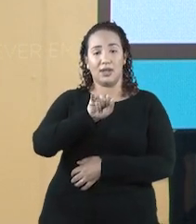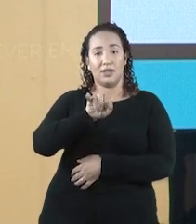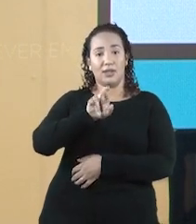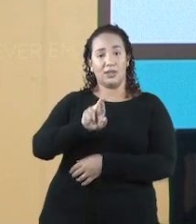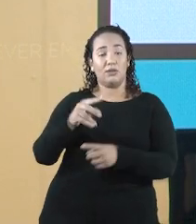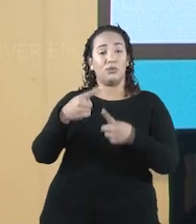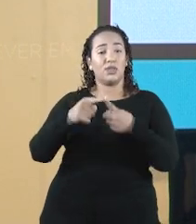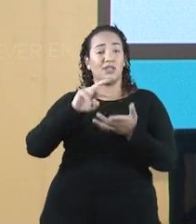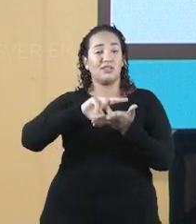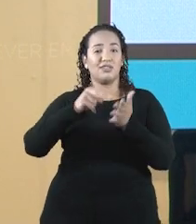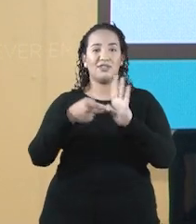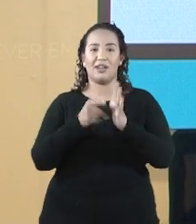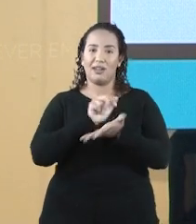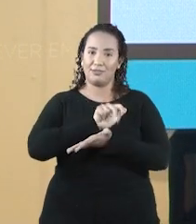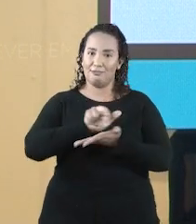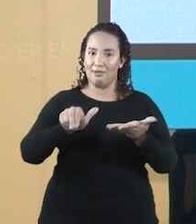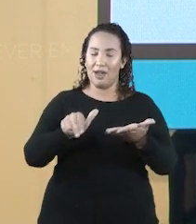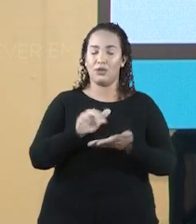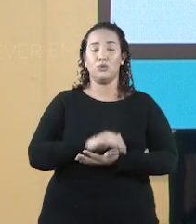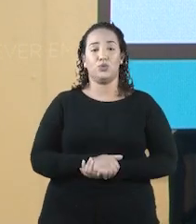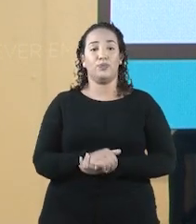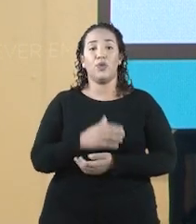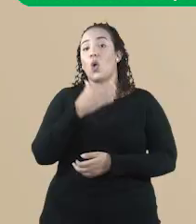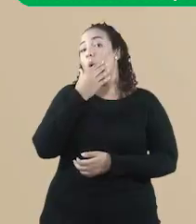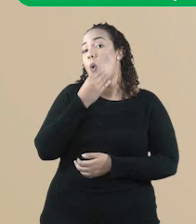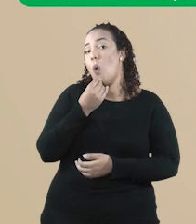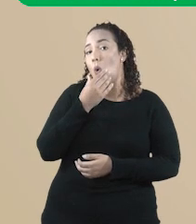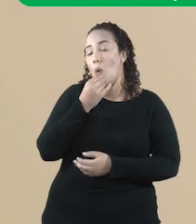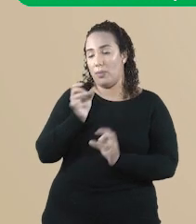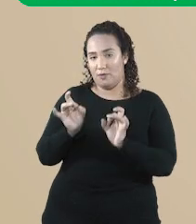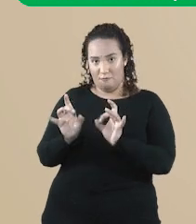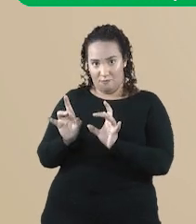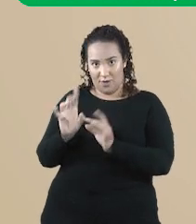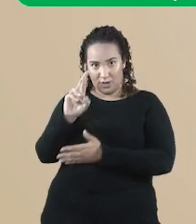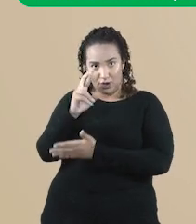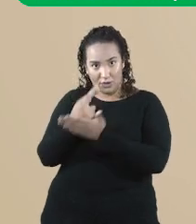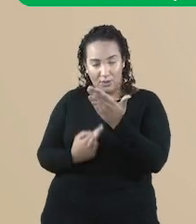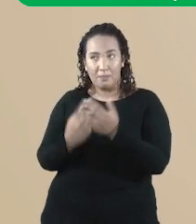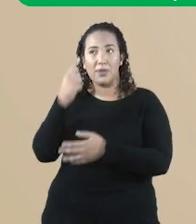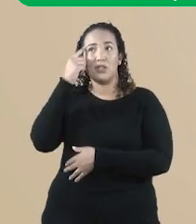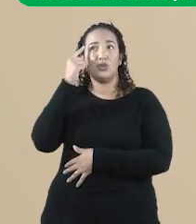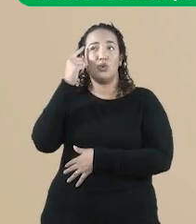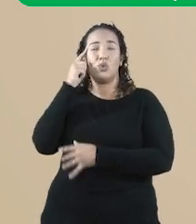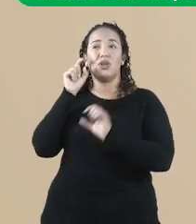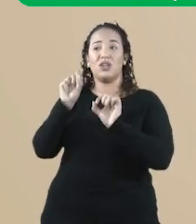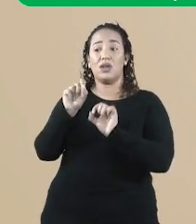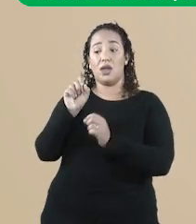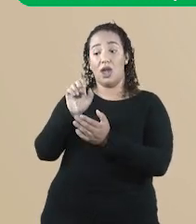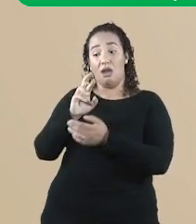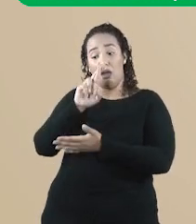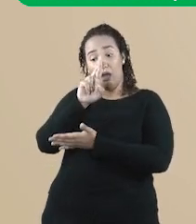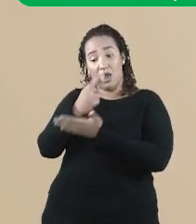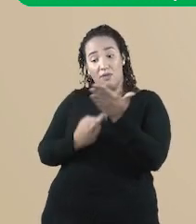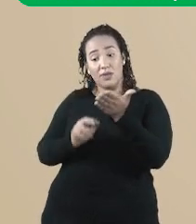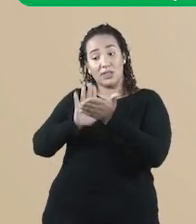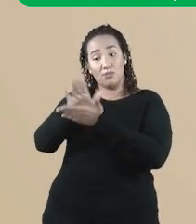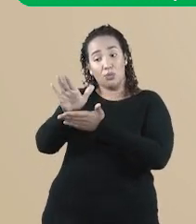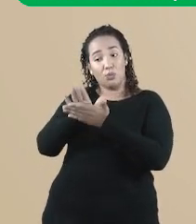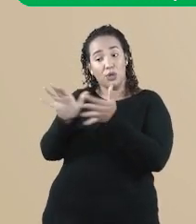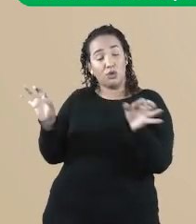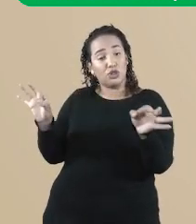palavra sair. Para o funcionário da banca, o sentido da palavra sair era se a revista tinha sido